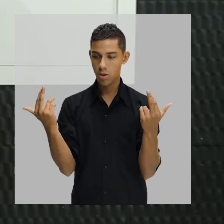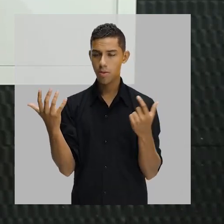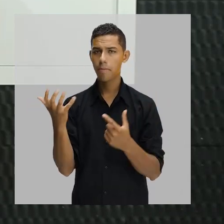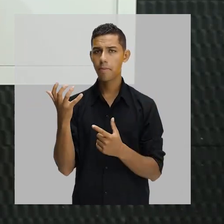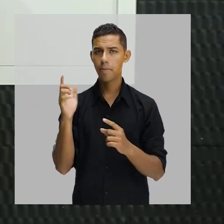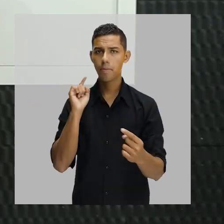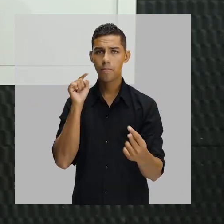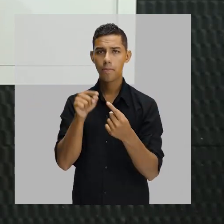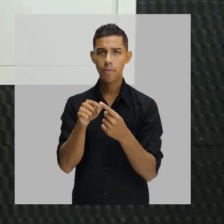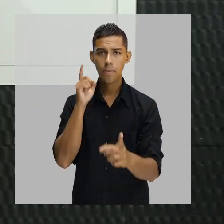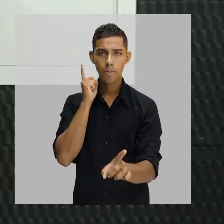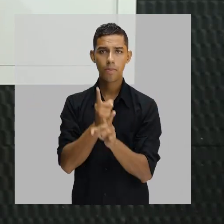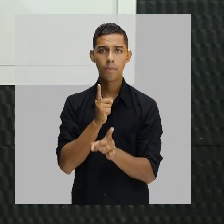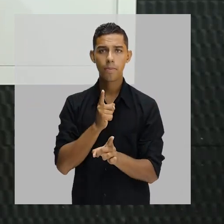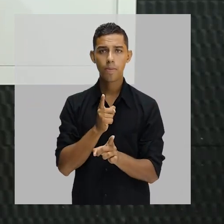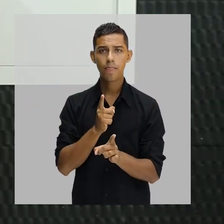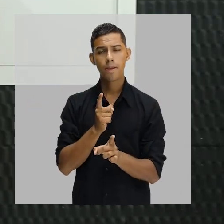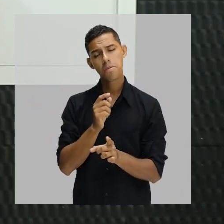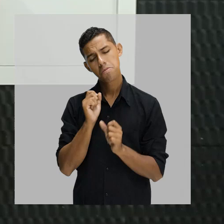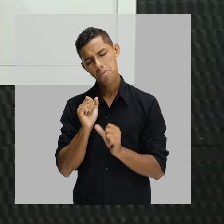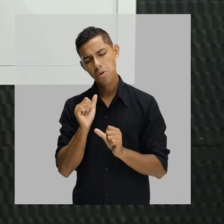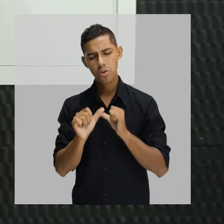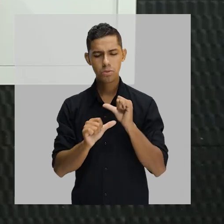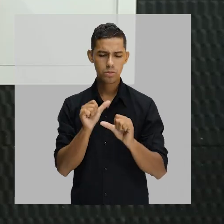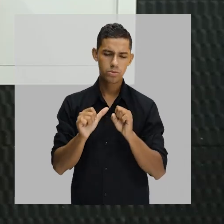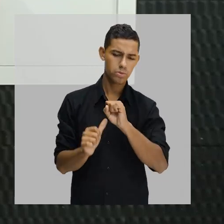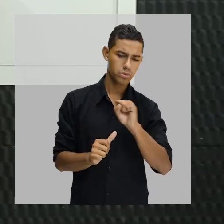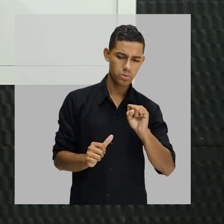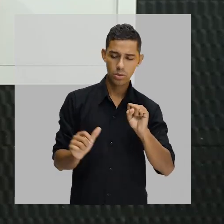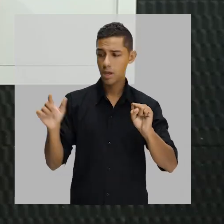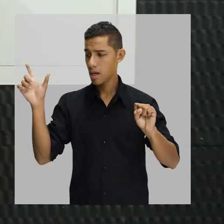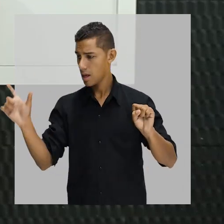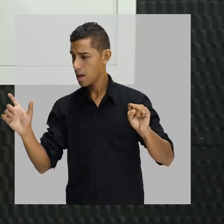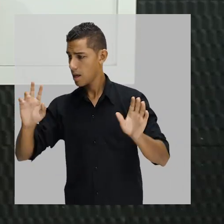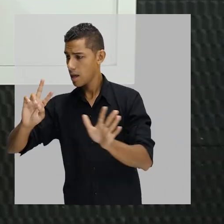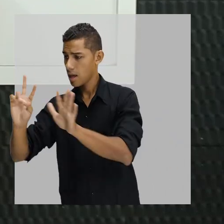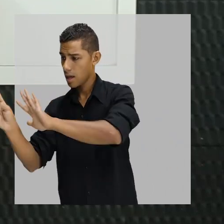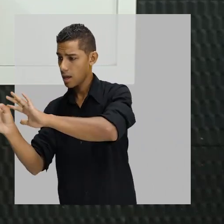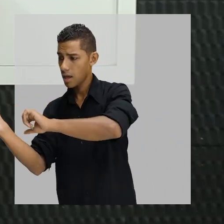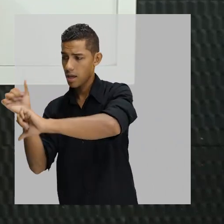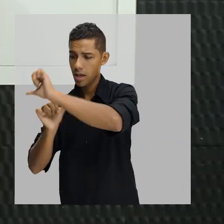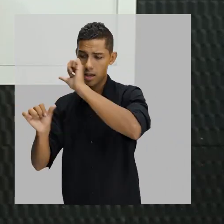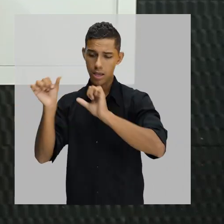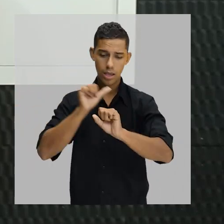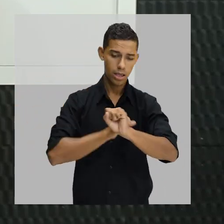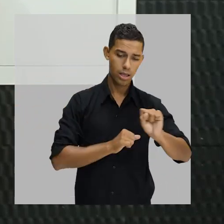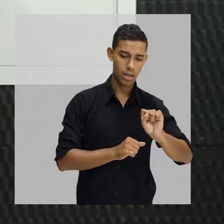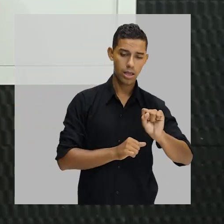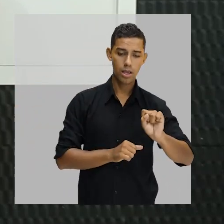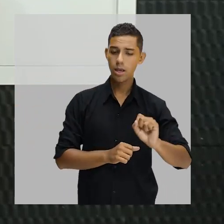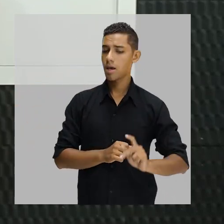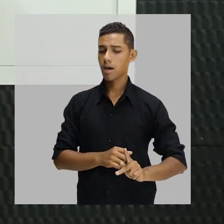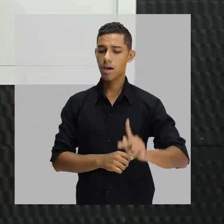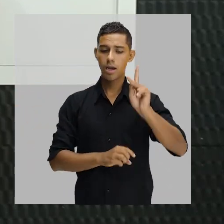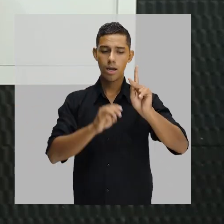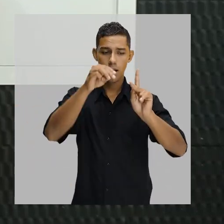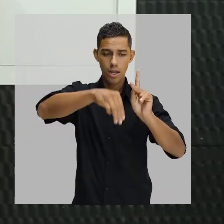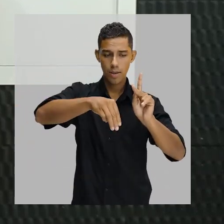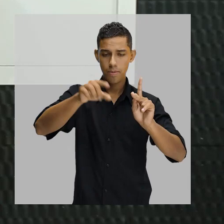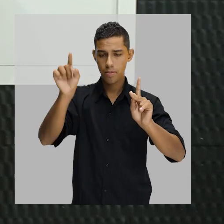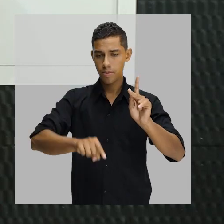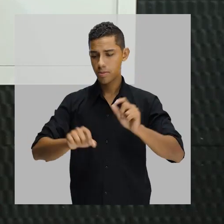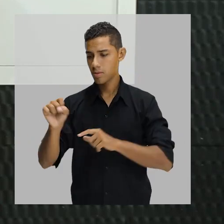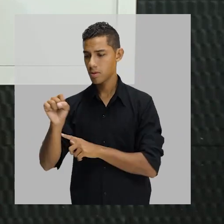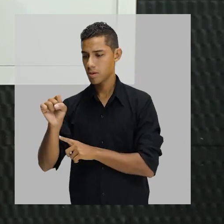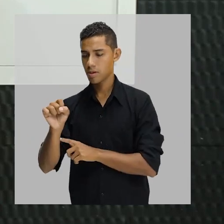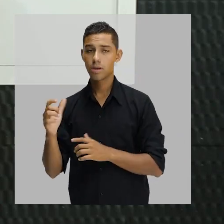querendo. Poderia botar para segundo, semana? Poderia, tá certo? Ficaria quilômetro por segundo, sem problema nenhum, porque a resposta ele